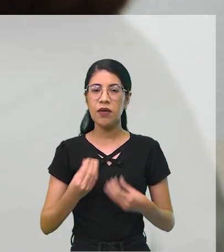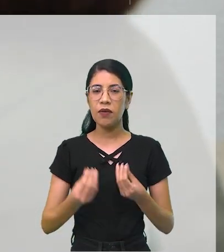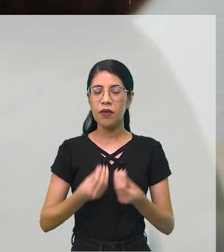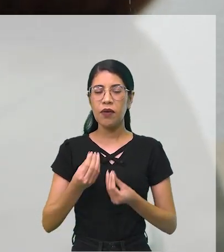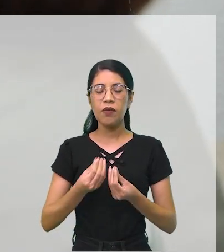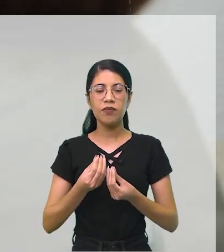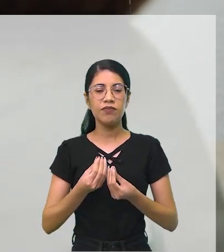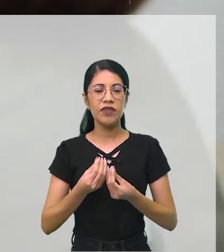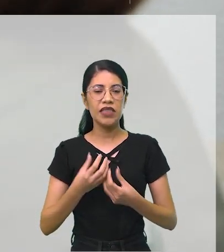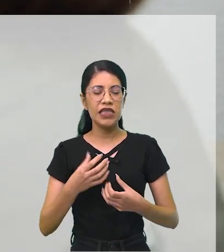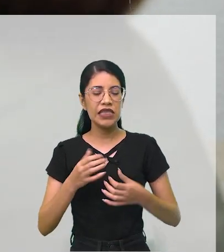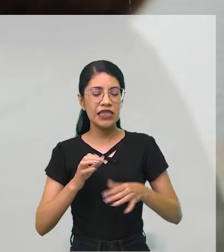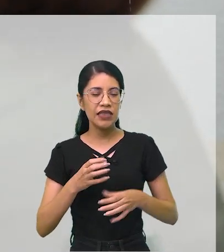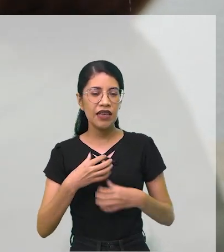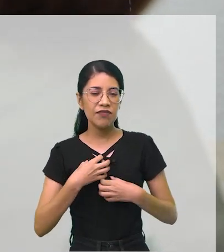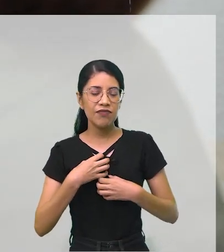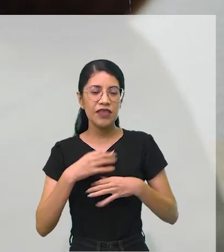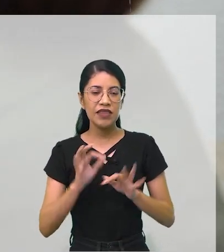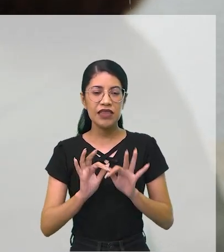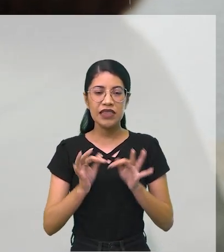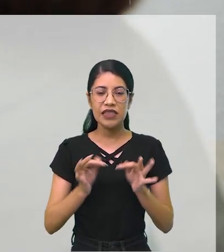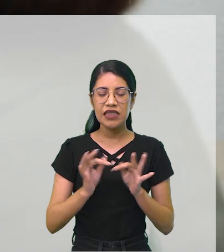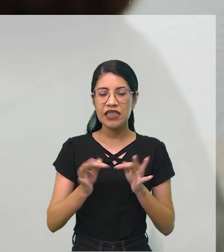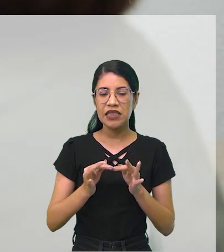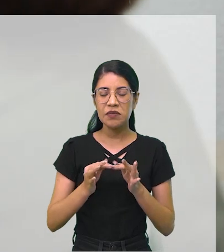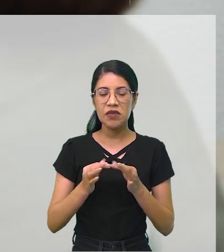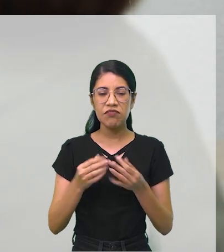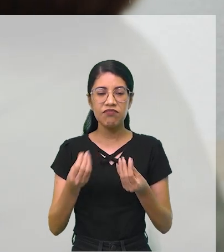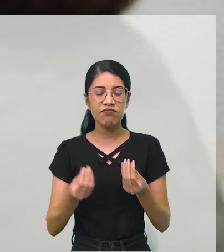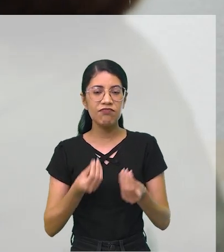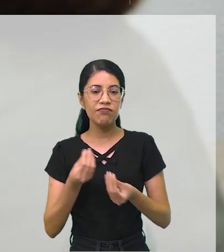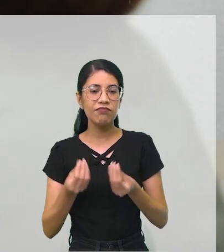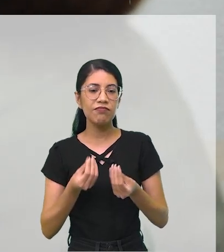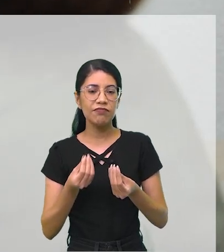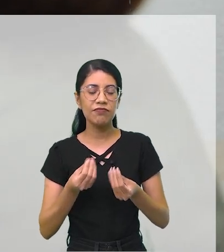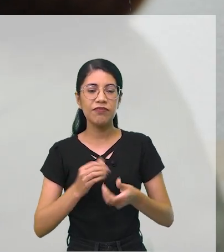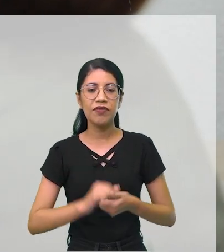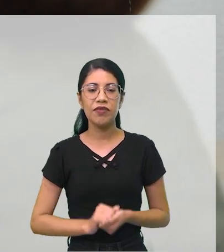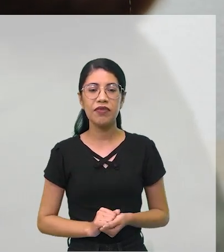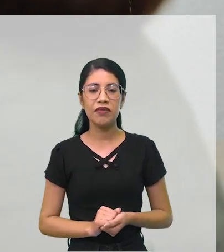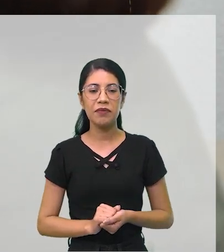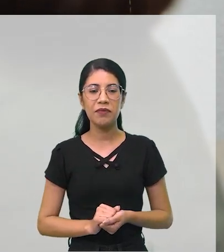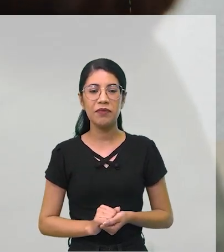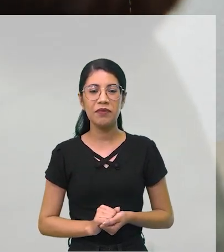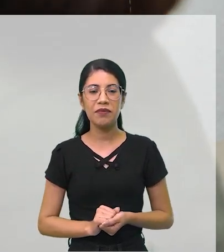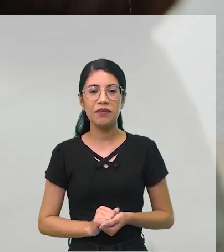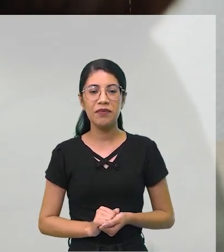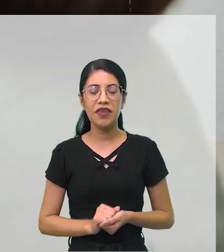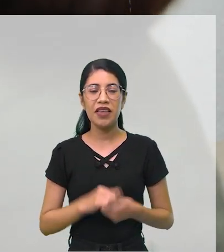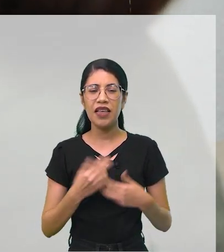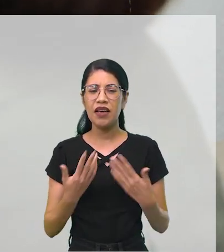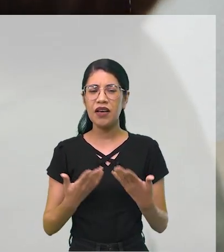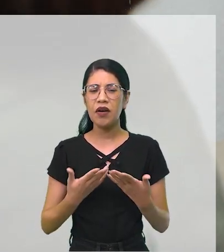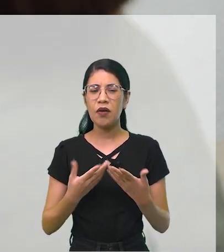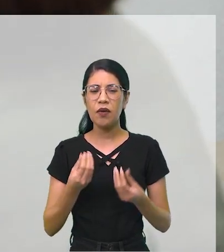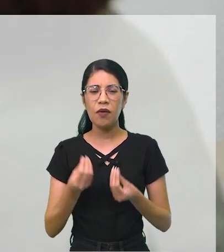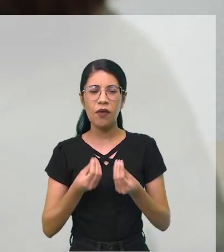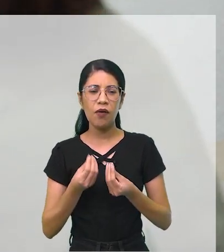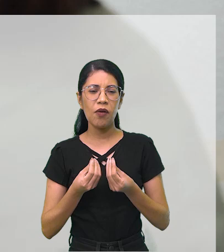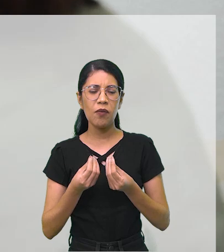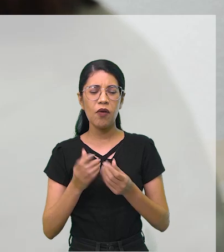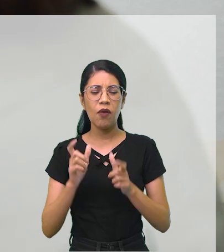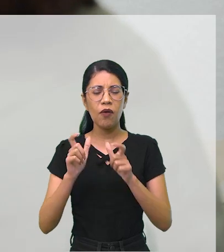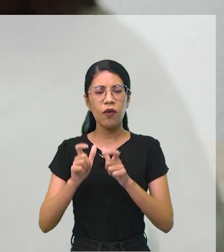tão simples, tão certa, tão fácil. Que espelho ficou retido à